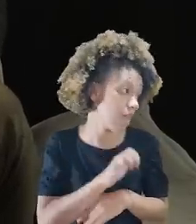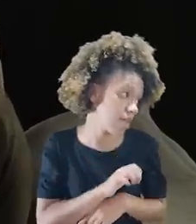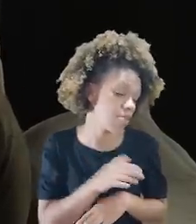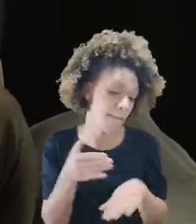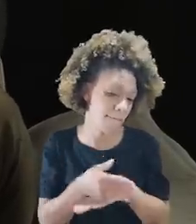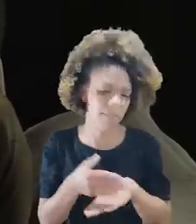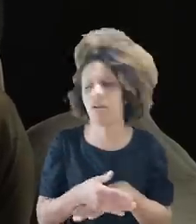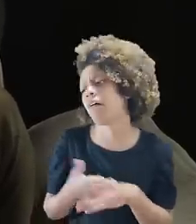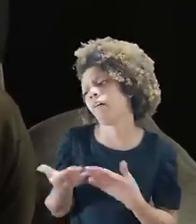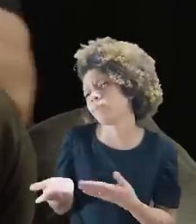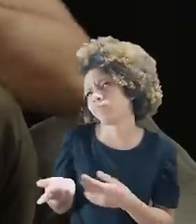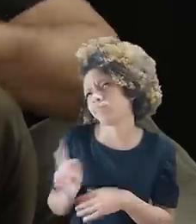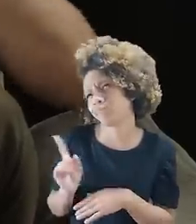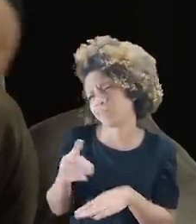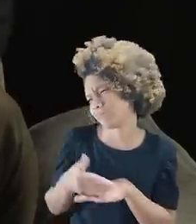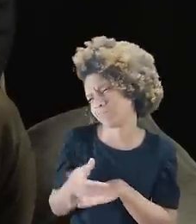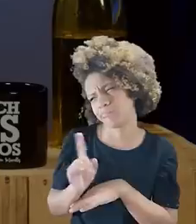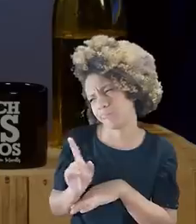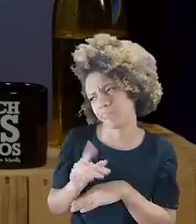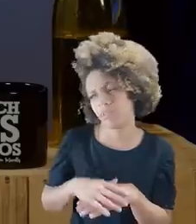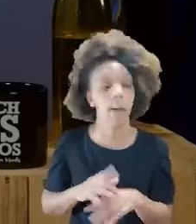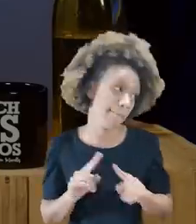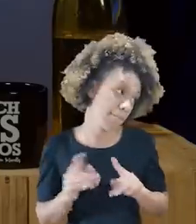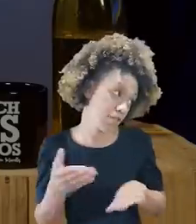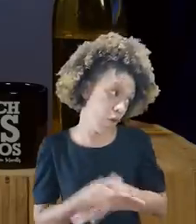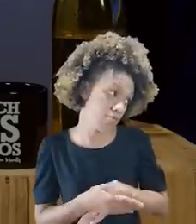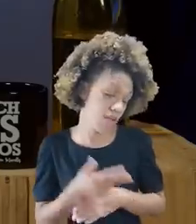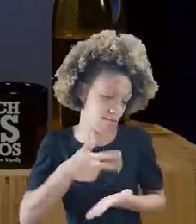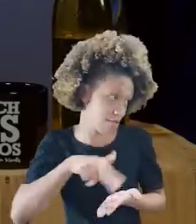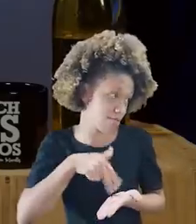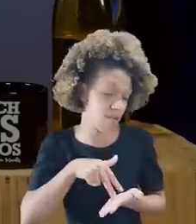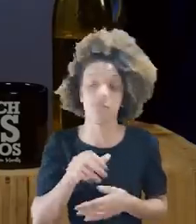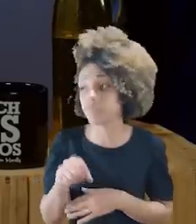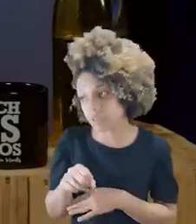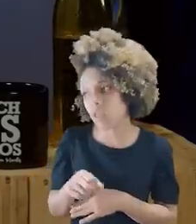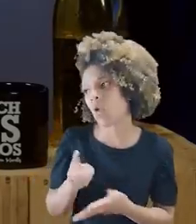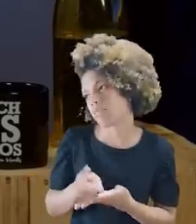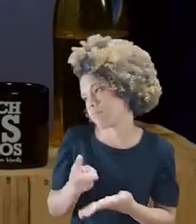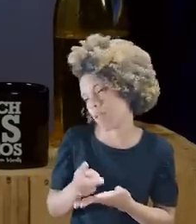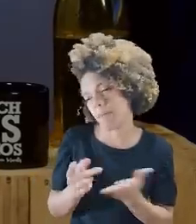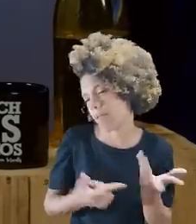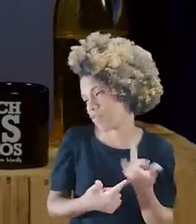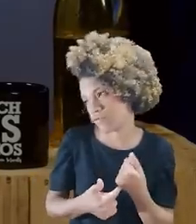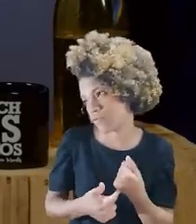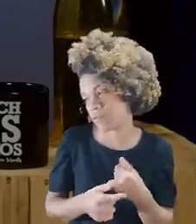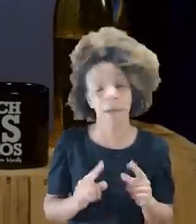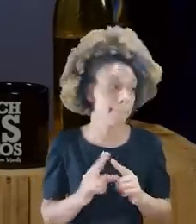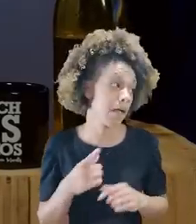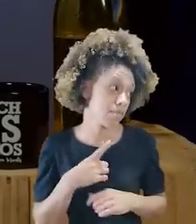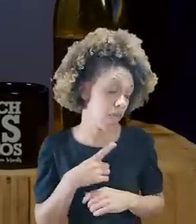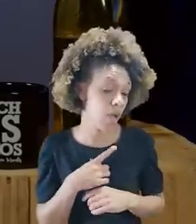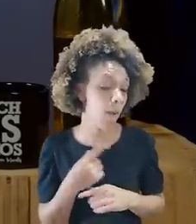se você você cresceu com isso você quer se mas eu não tenho mais aquela necessidade de provar e de fazer e acontecer